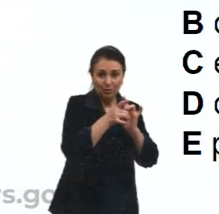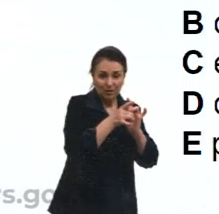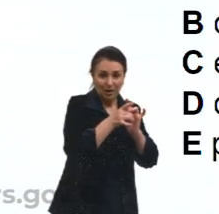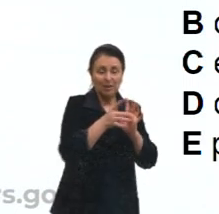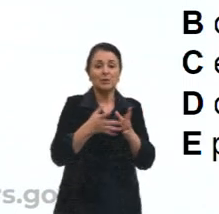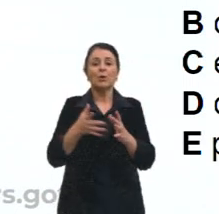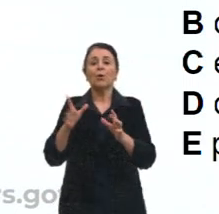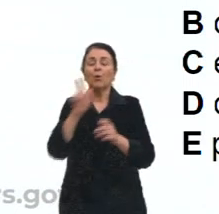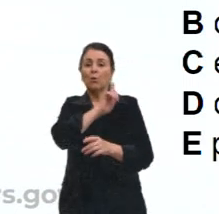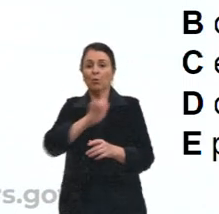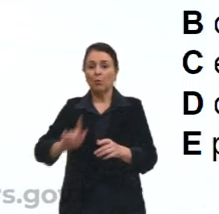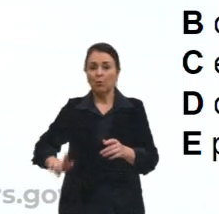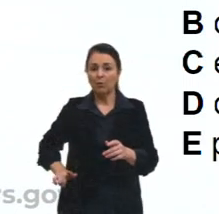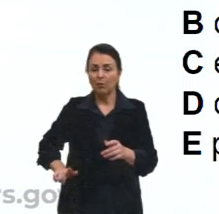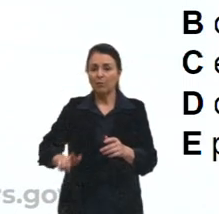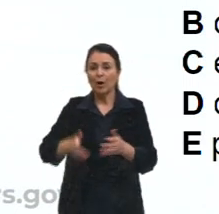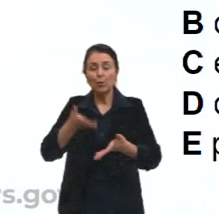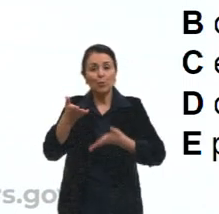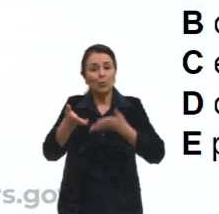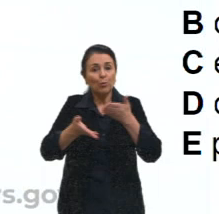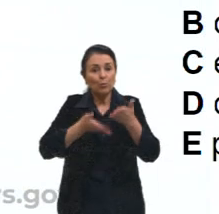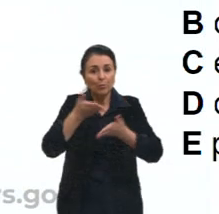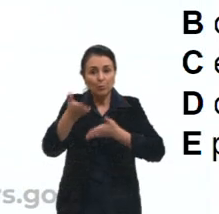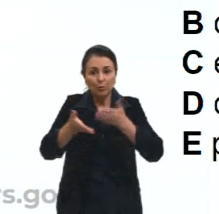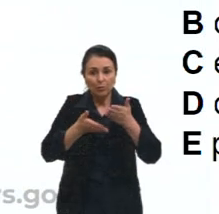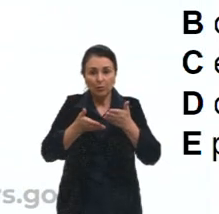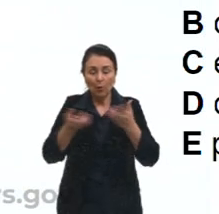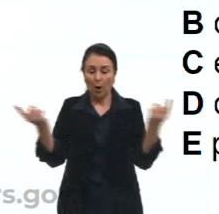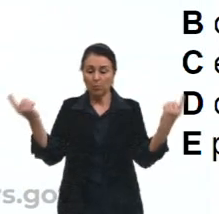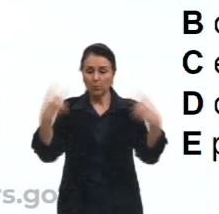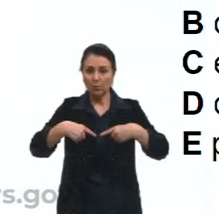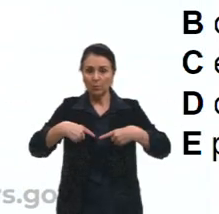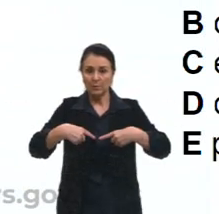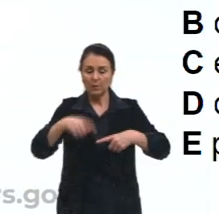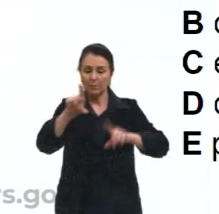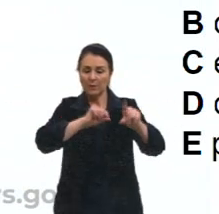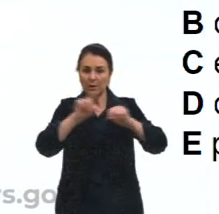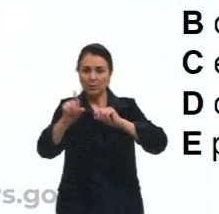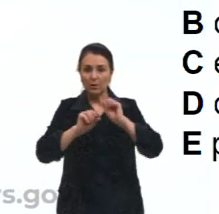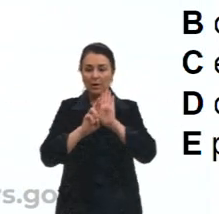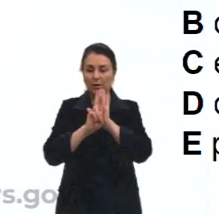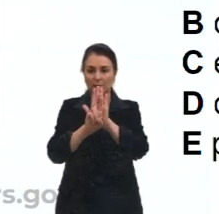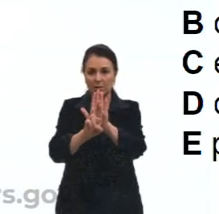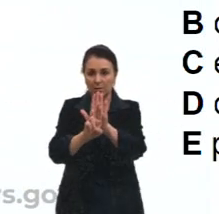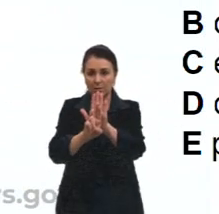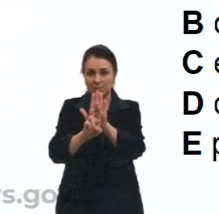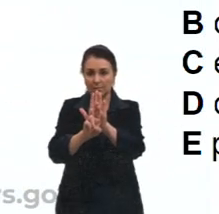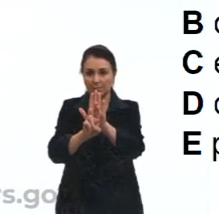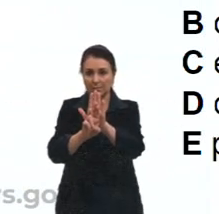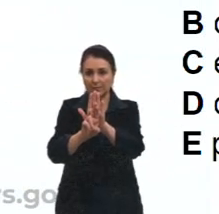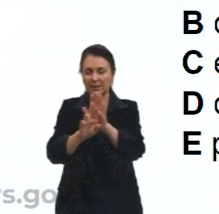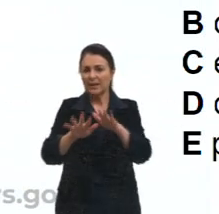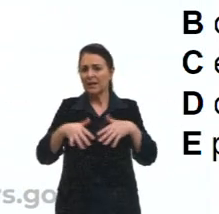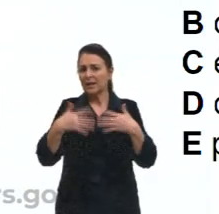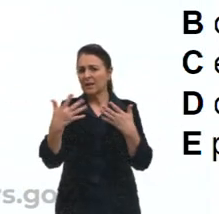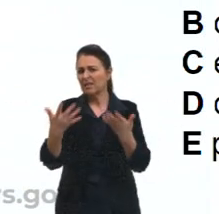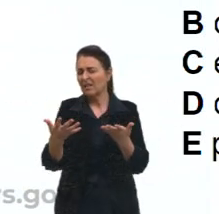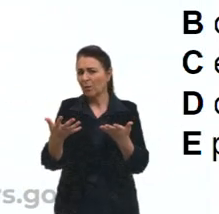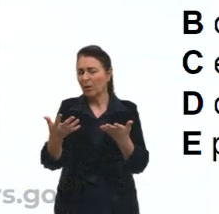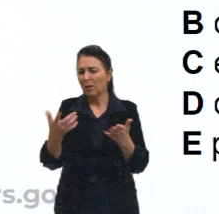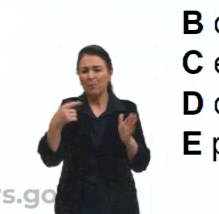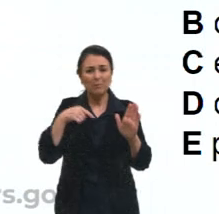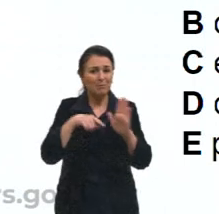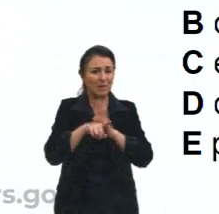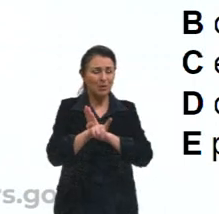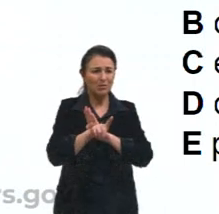governo mencionado no excerto promoveu a competição para escolha de representantes então a questão ali